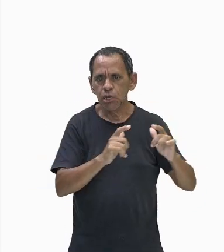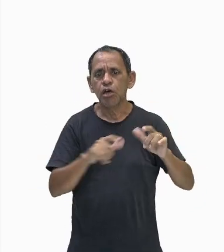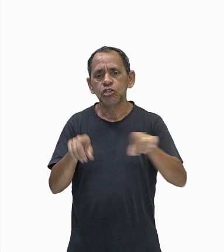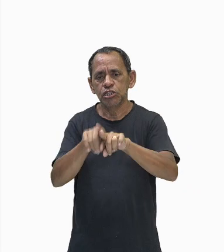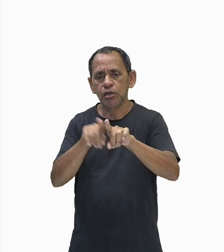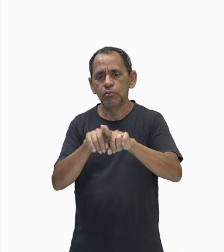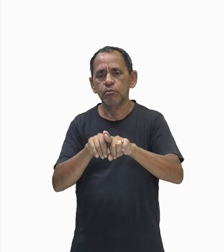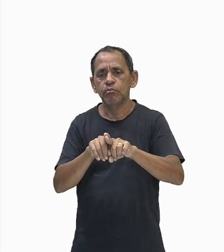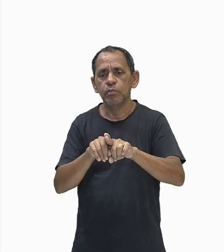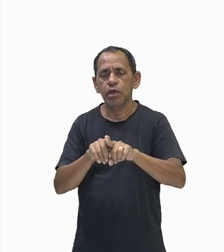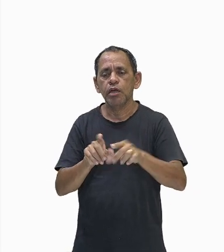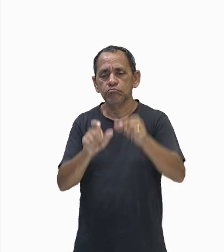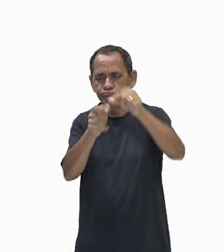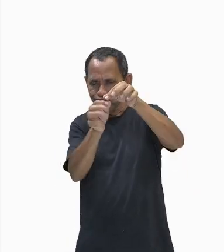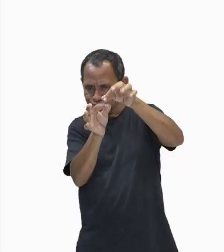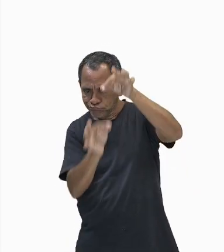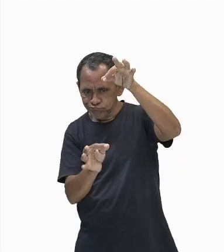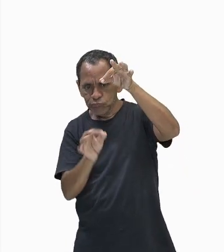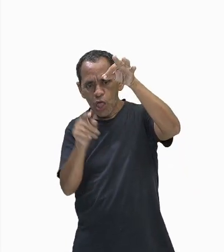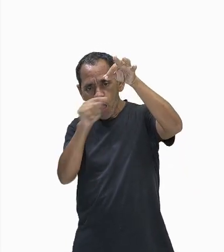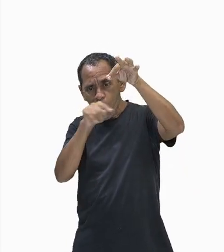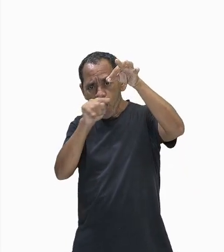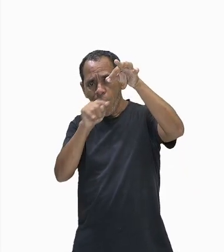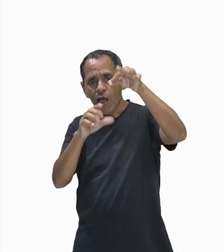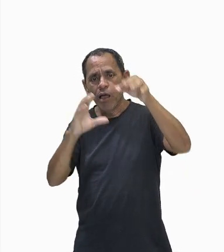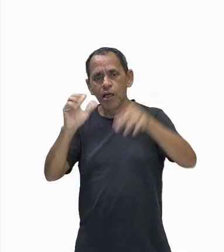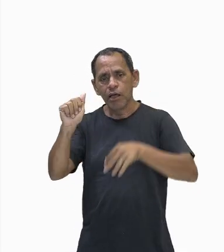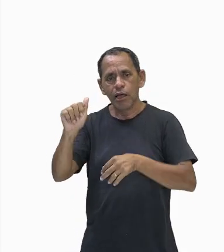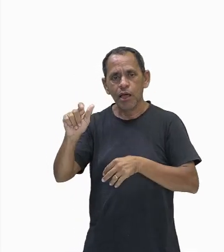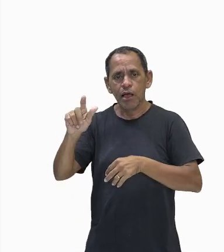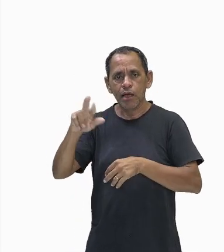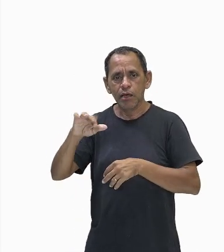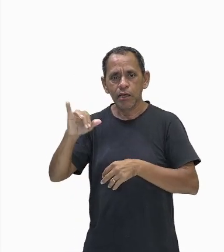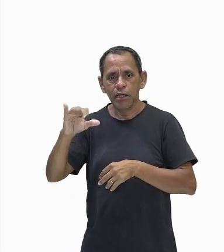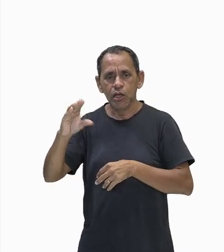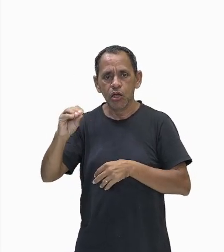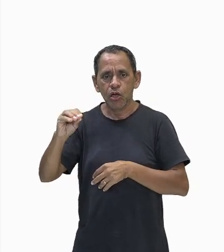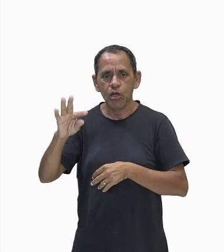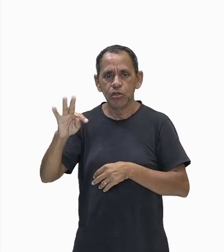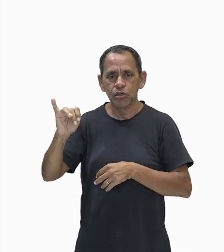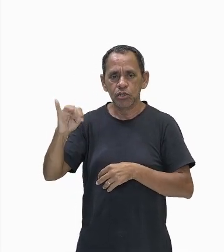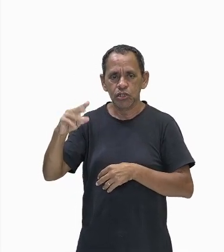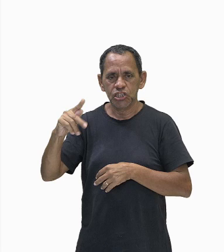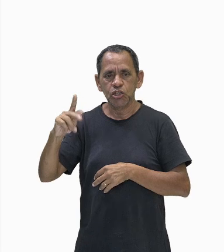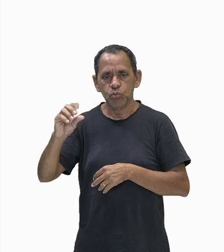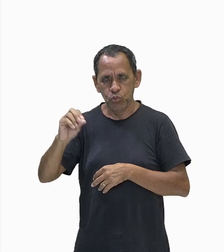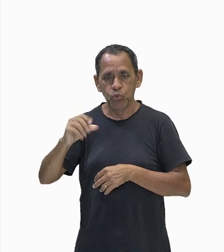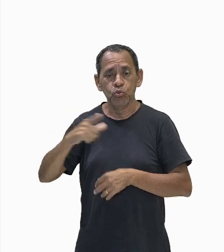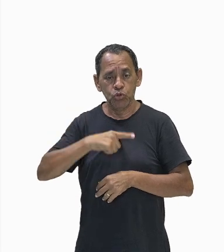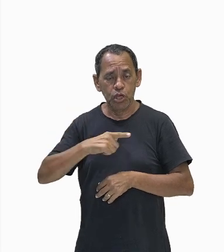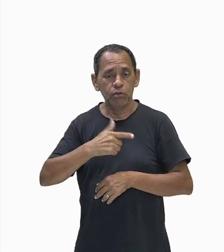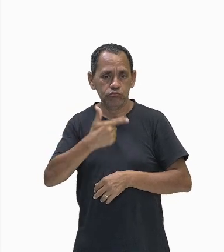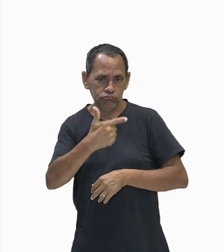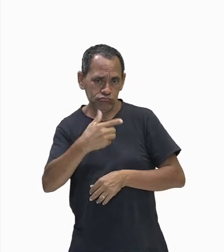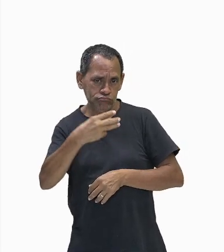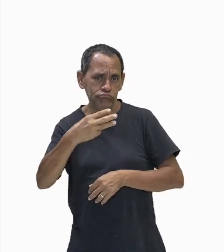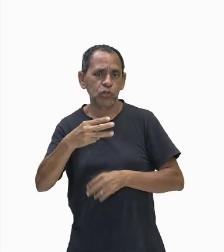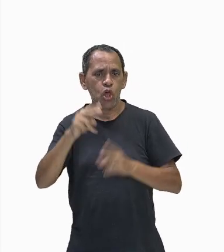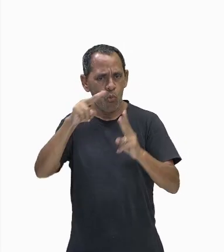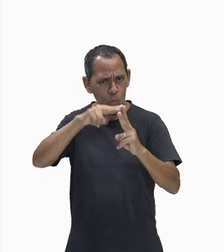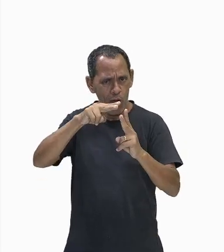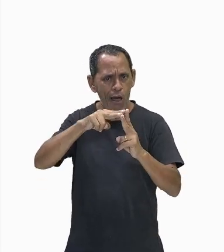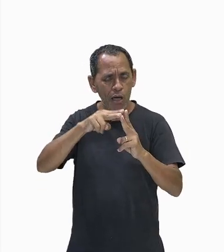já sabem o que é. O cariótipo da espécie humana tem 23 pares, né? Ou